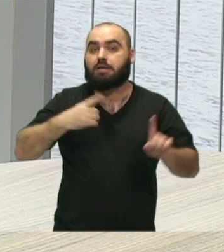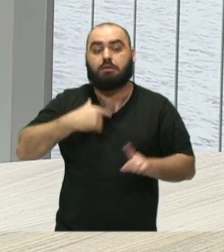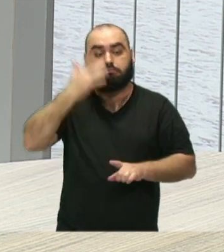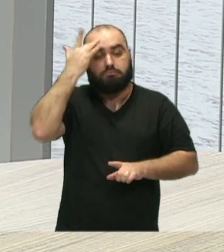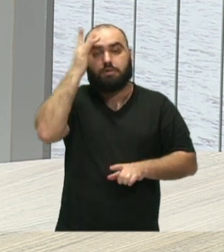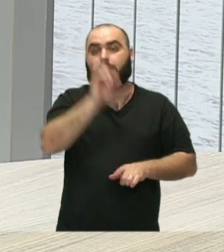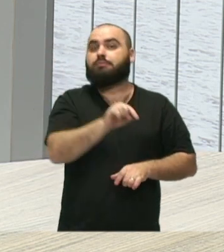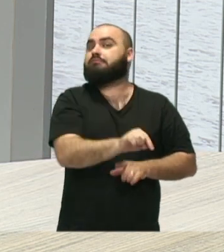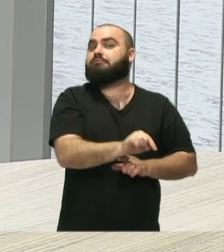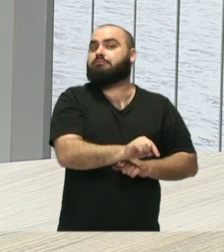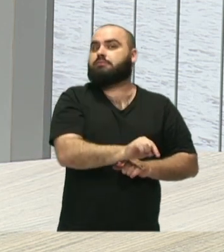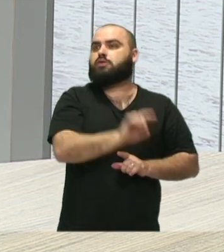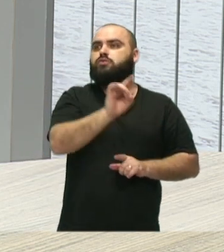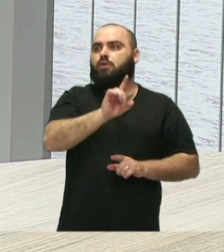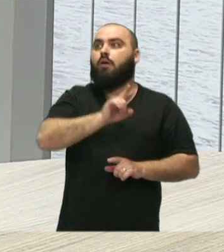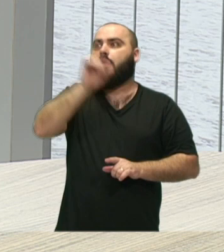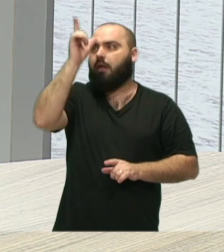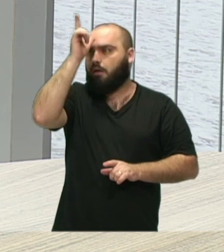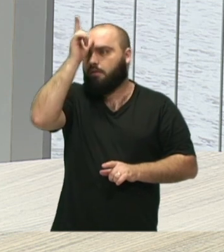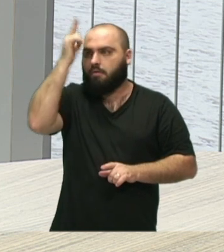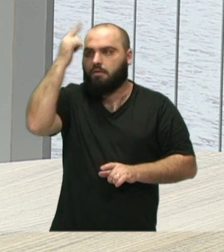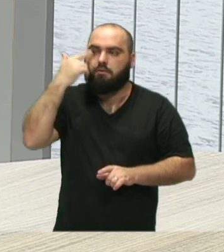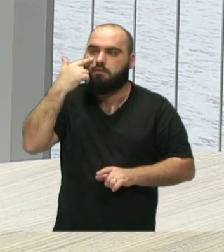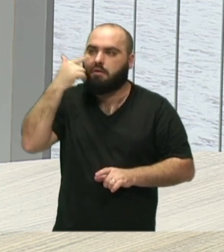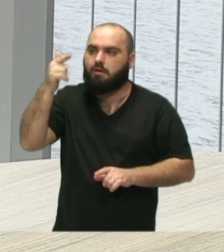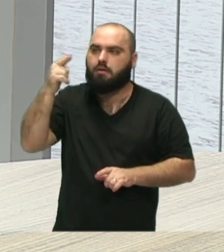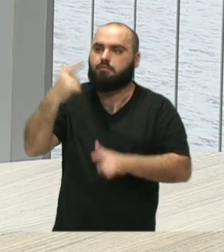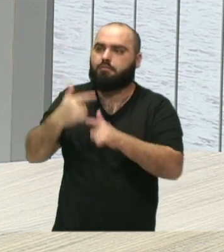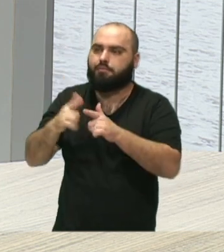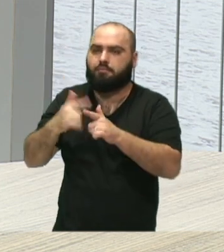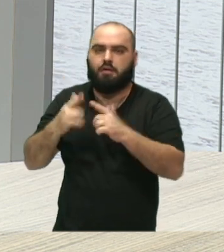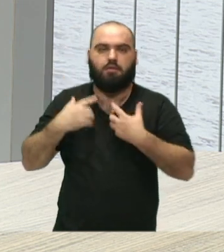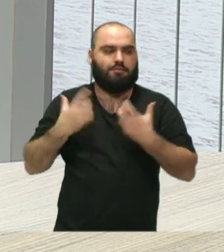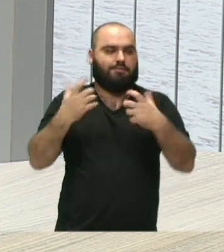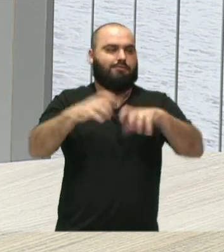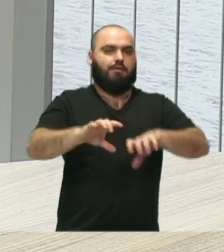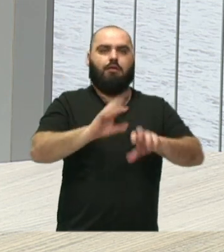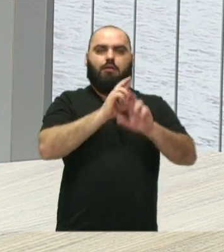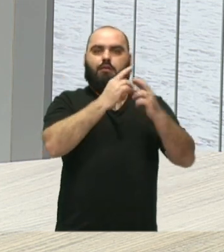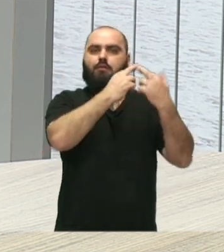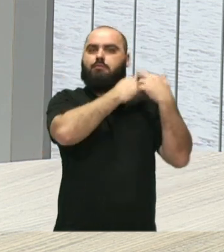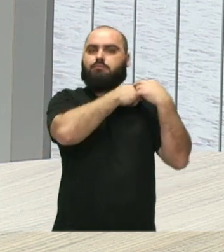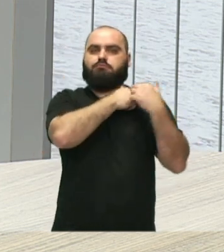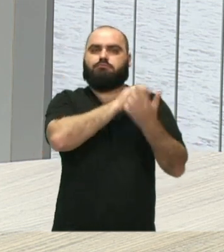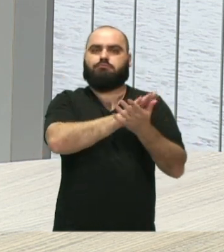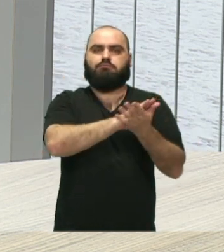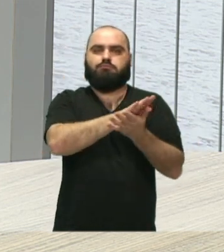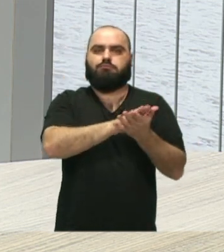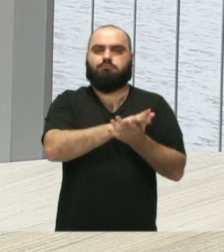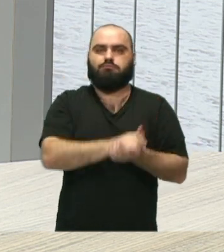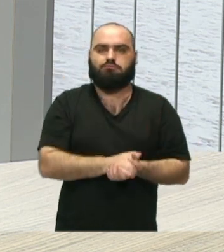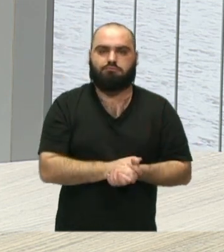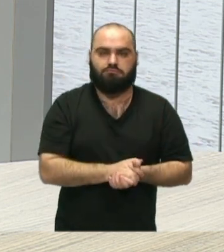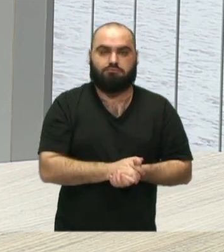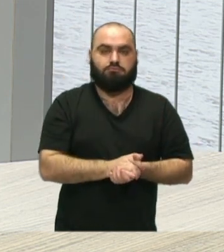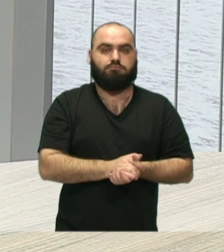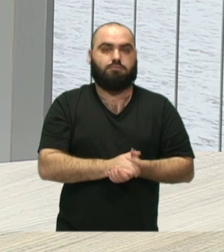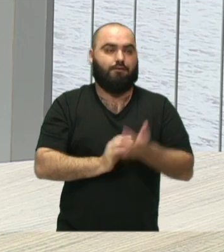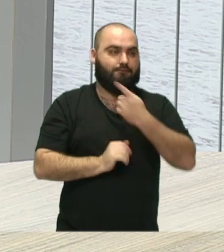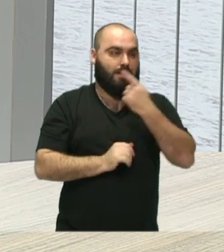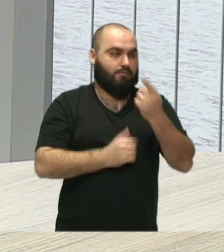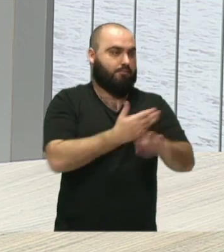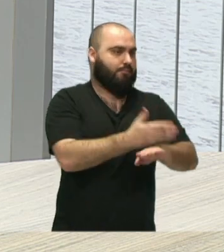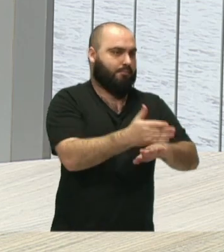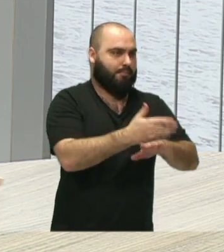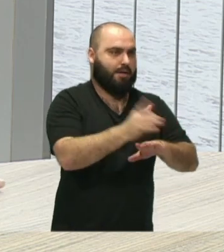essa história, nós não queremos falar da escravidão, nós não queremos nos assumir responsáveis. E veja que eu digo nós, não digo os brancos, é nós,